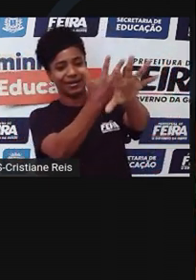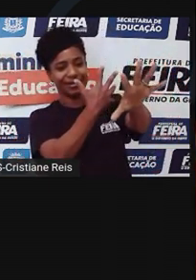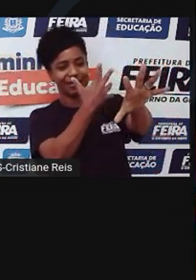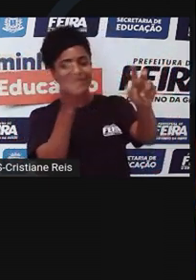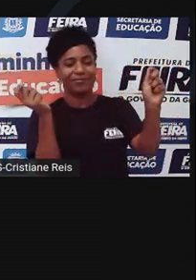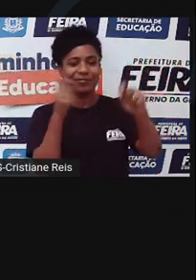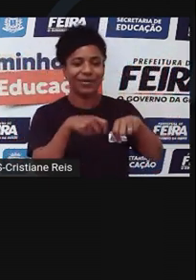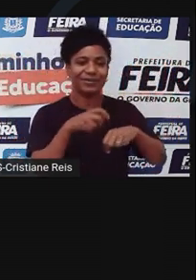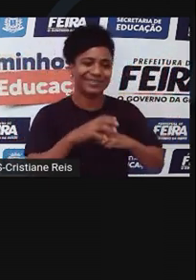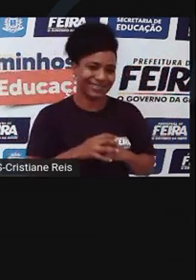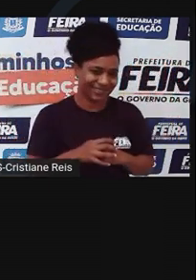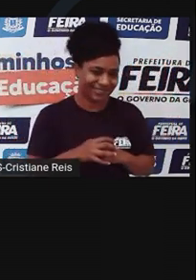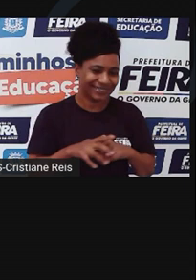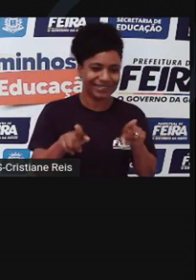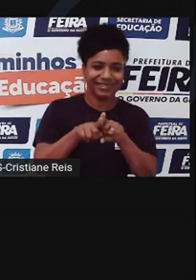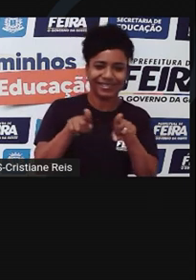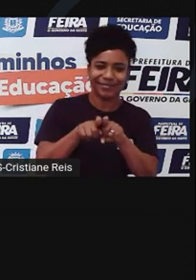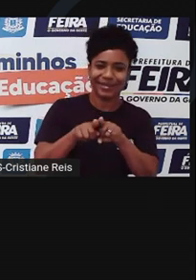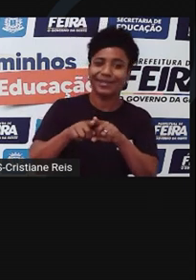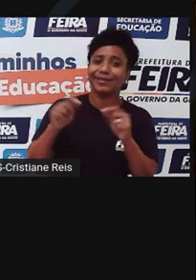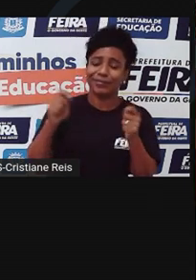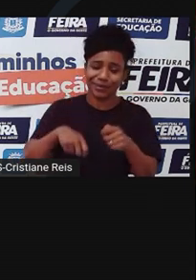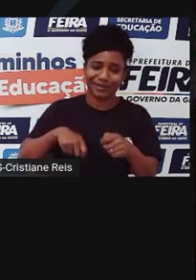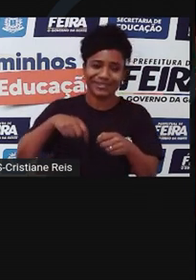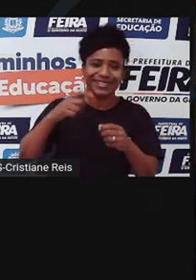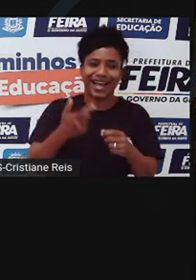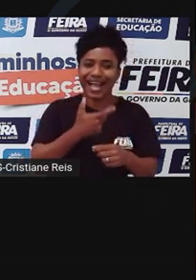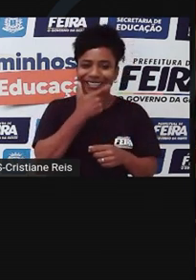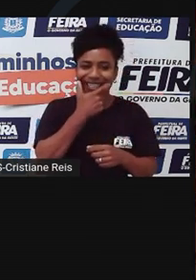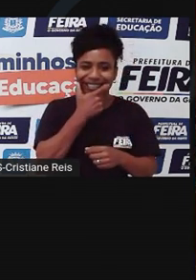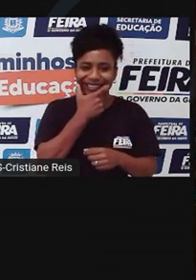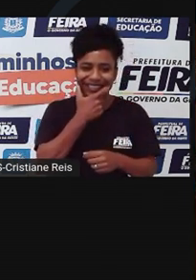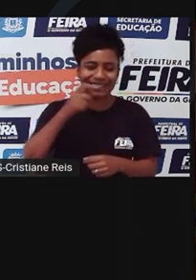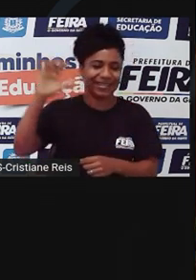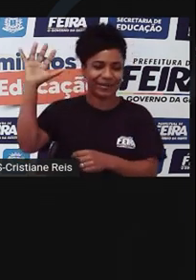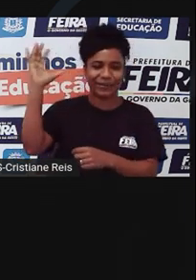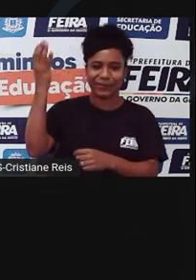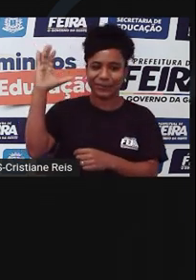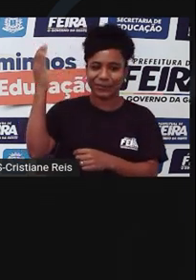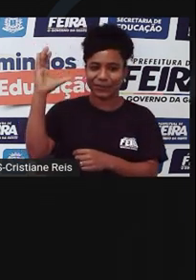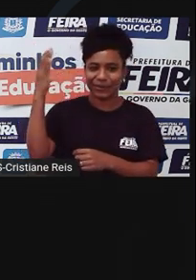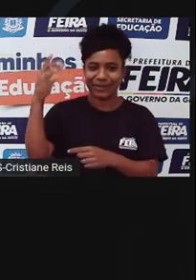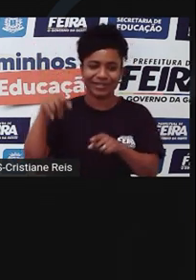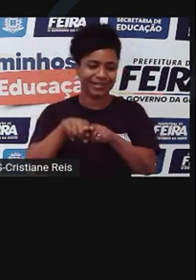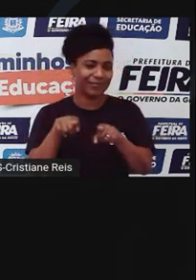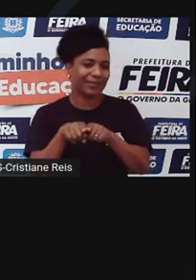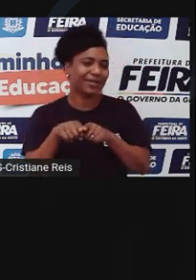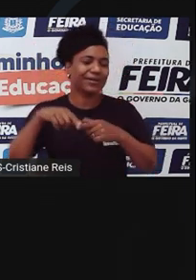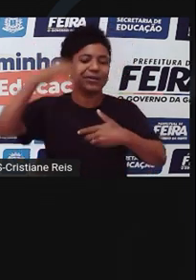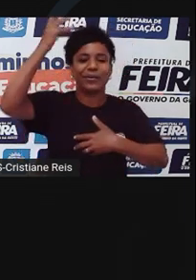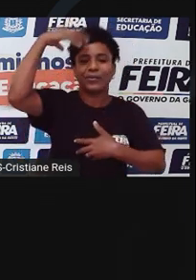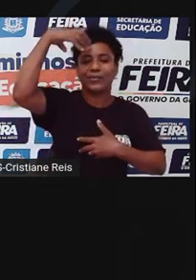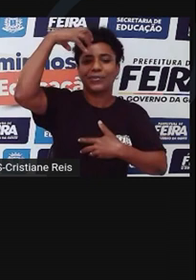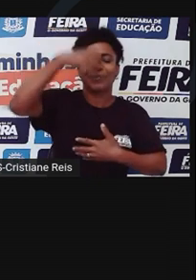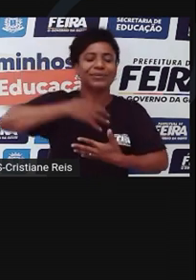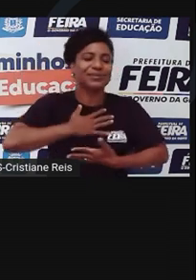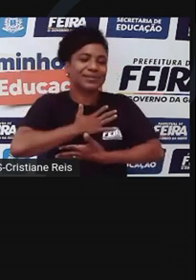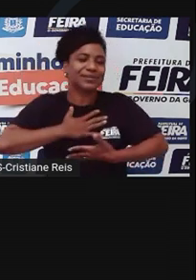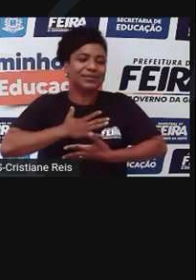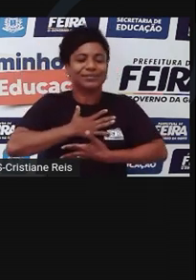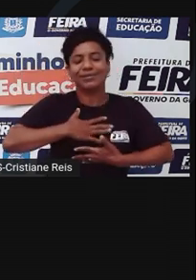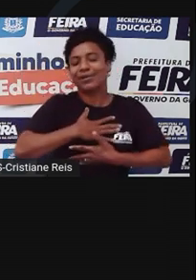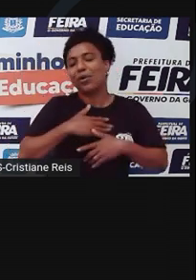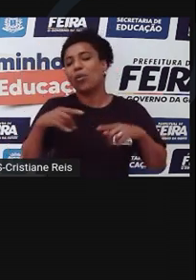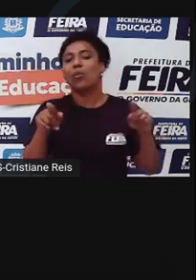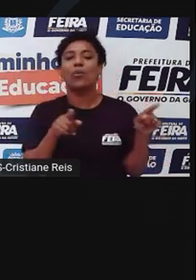torradas com a previsão do tempo para aquele dia e de chuveiros inteligentes que tocam música regula a temperatura a seu